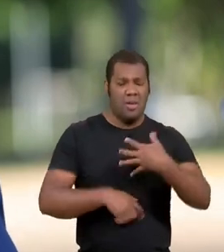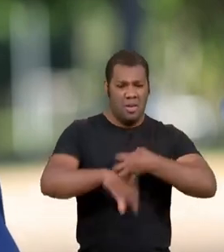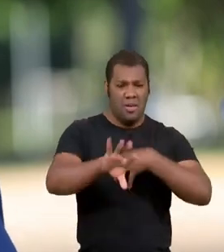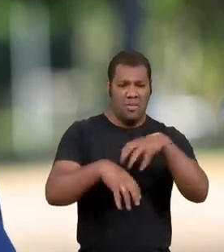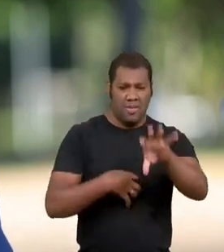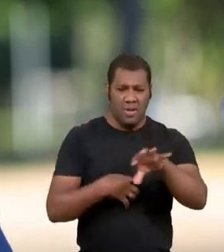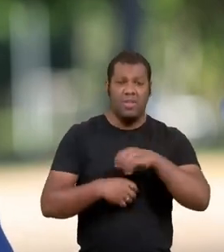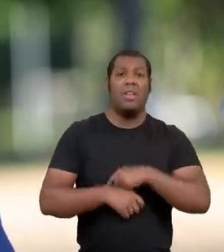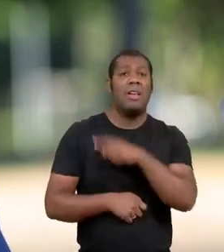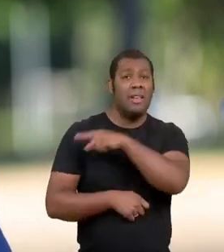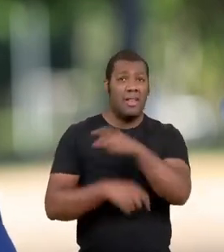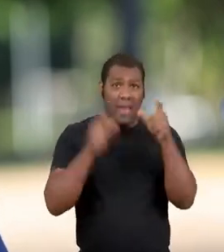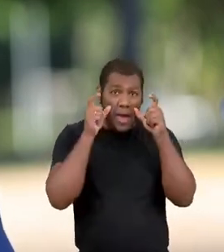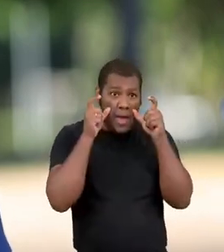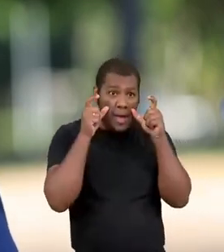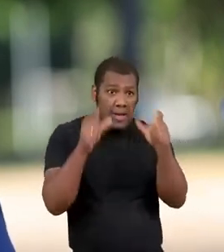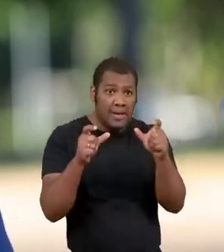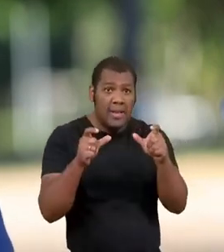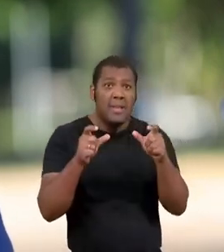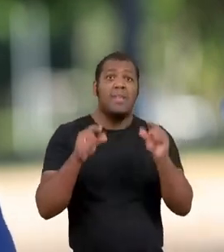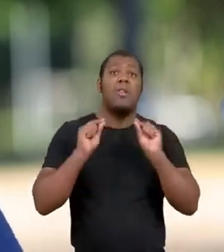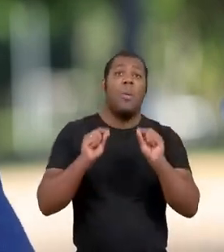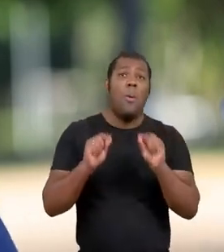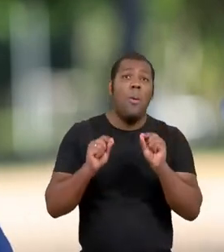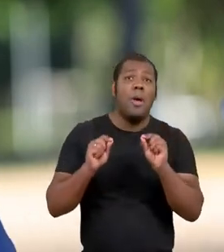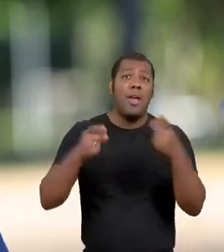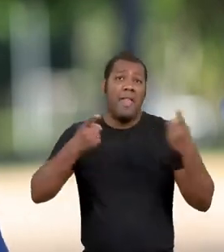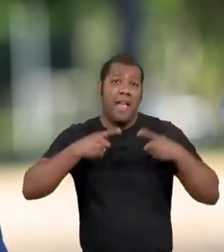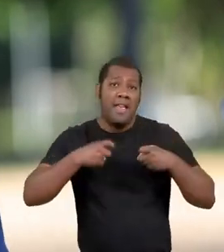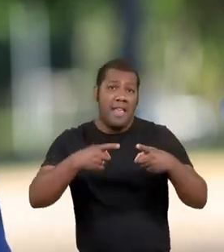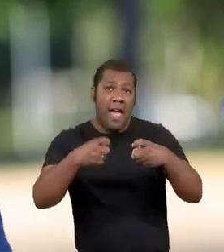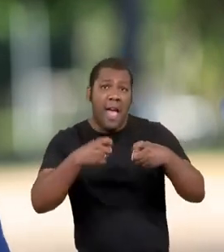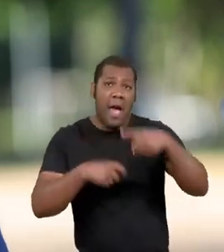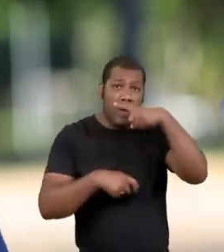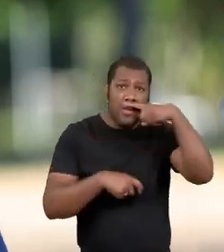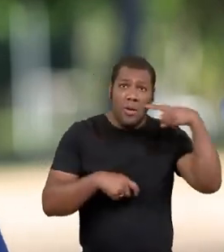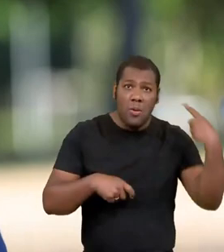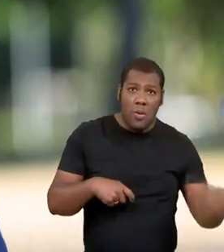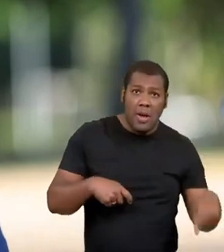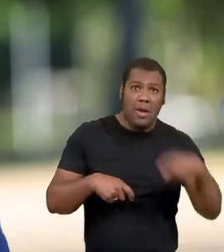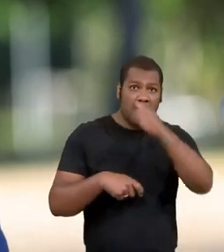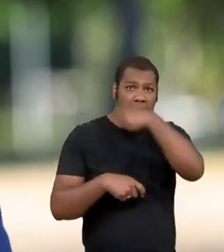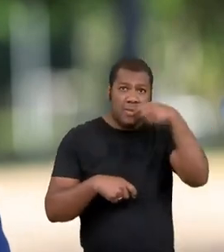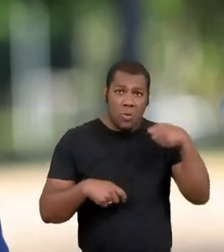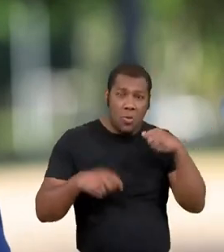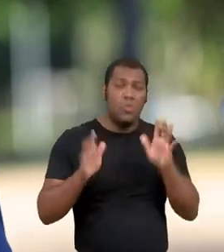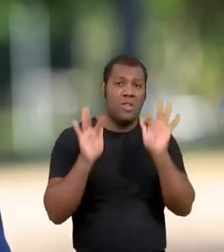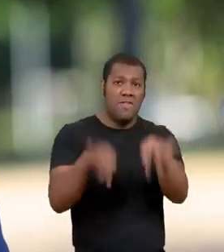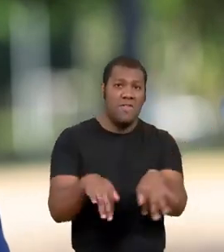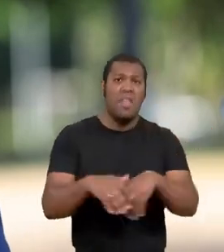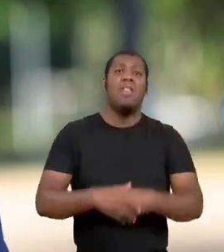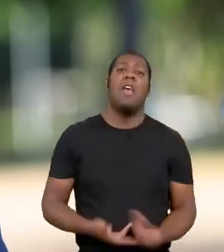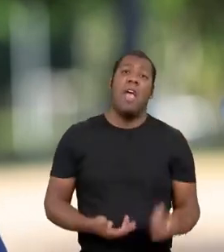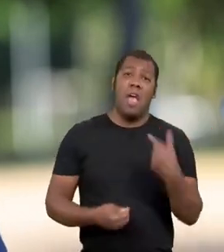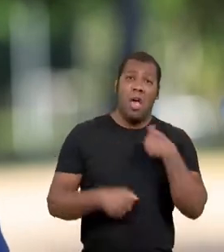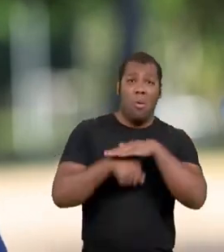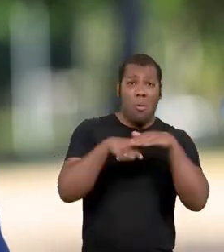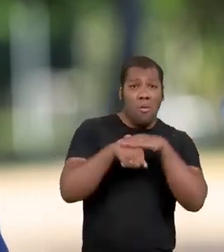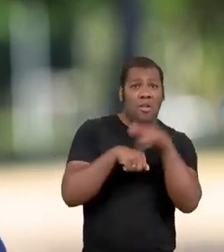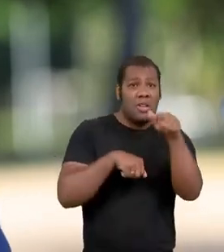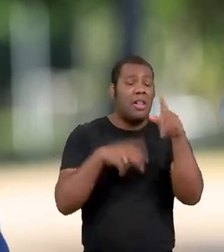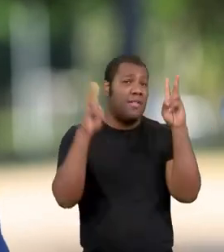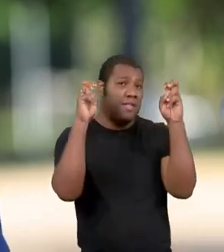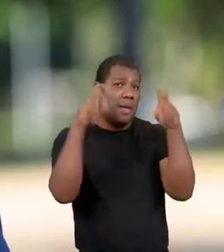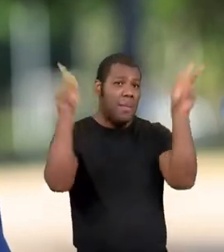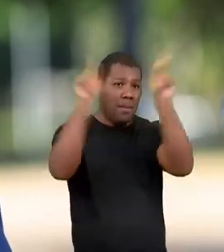em acabar com uma guerra da Ucrânia e da Rússia Eu também quero conversar com ele sobre essa questão da Paz e também eu quero conversar com ele